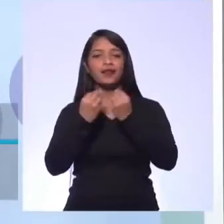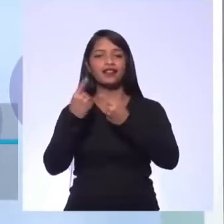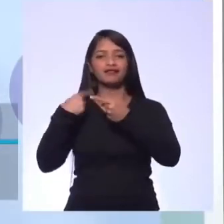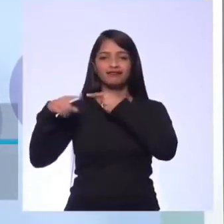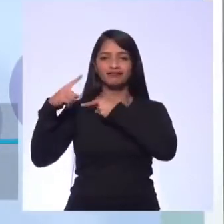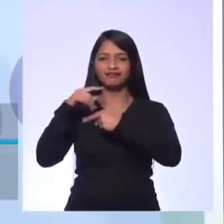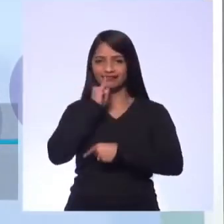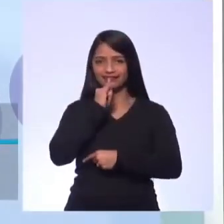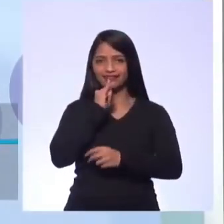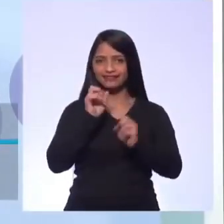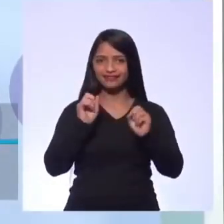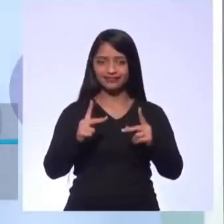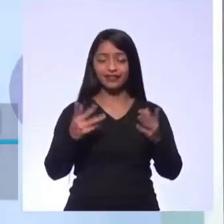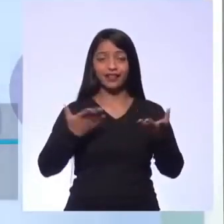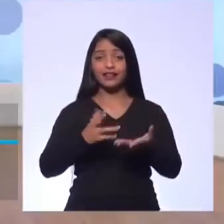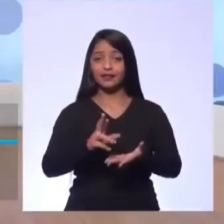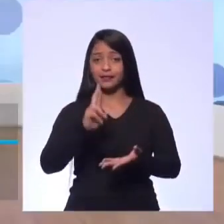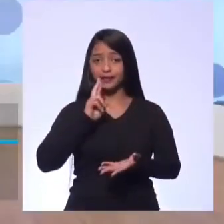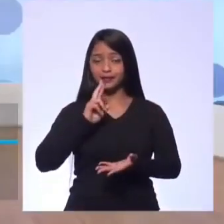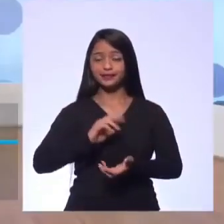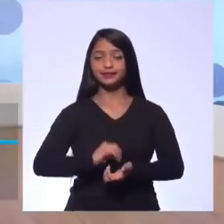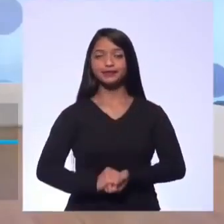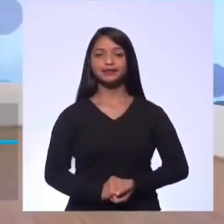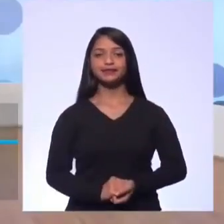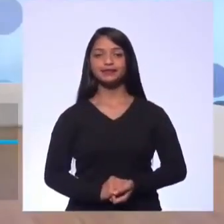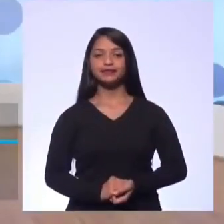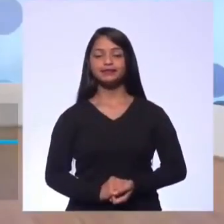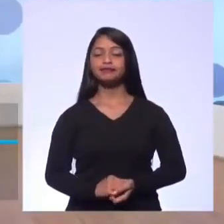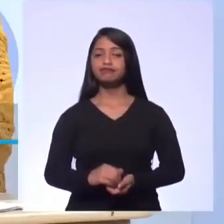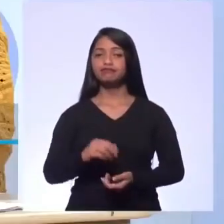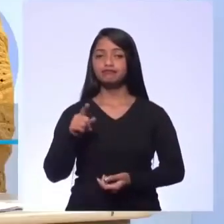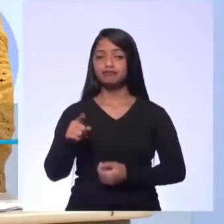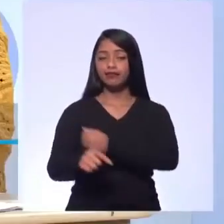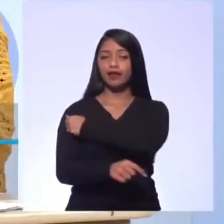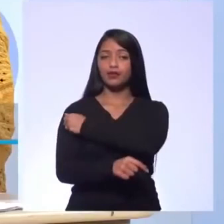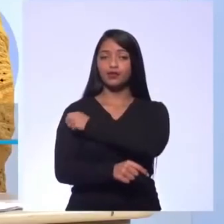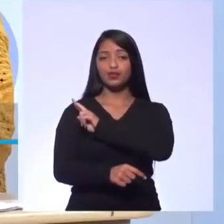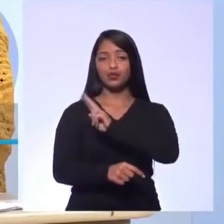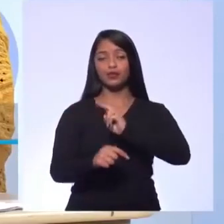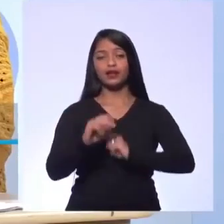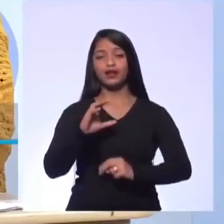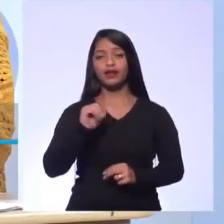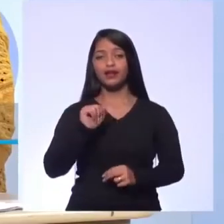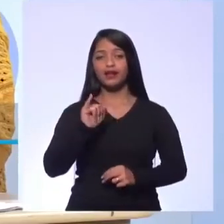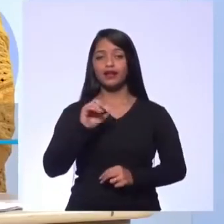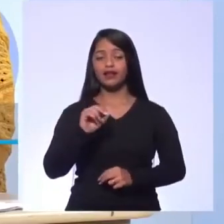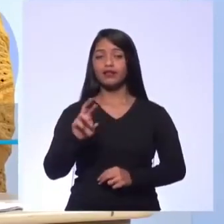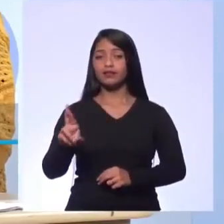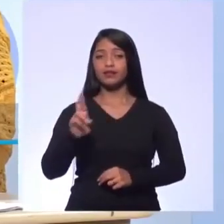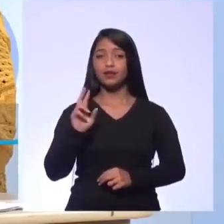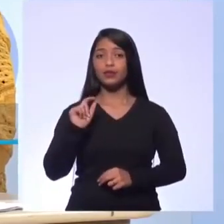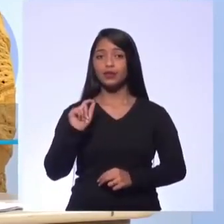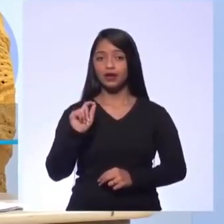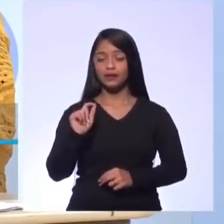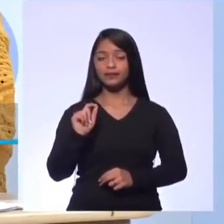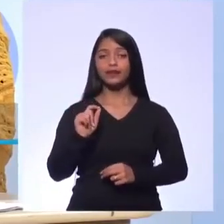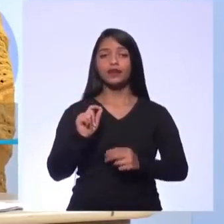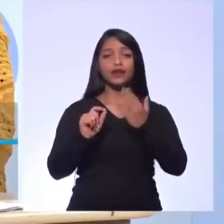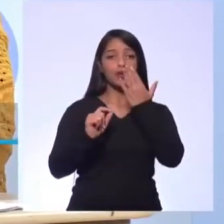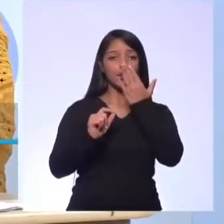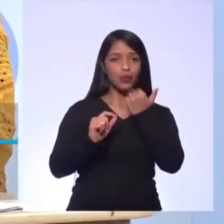certo? Vamos ver as respostas aí, professora Antônia. O Caio escreveu Greek is a Greece